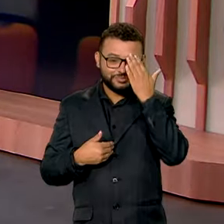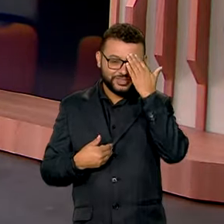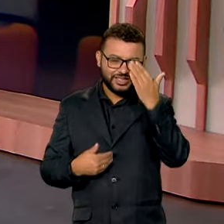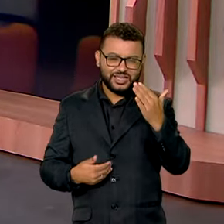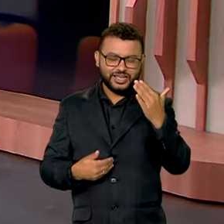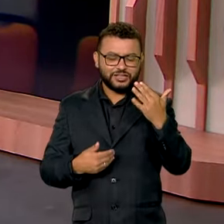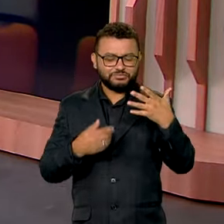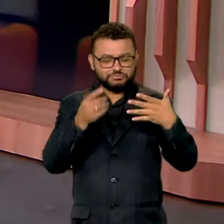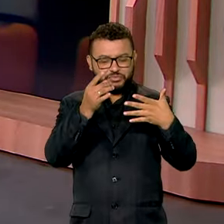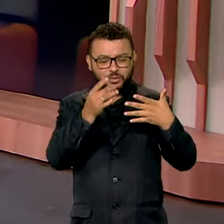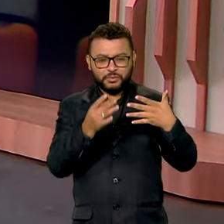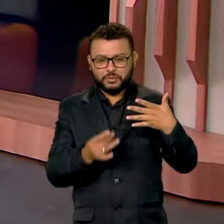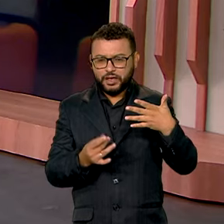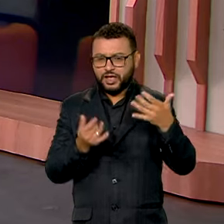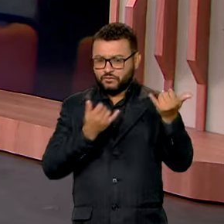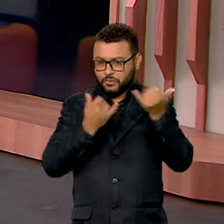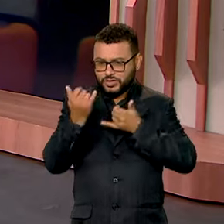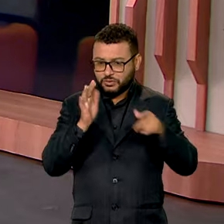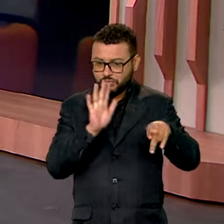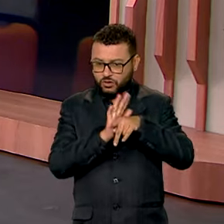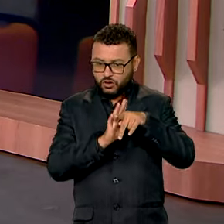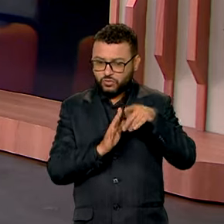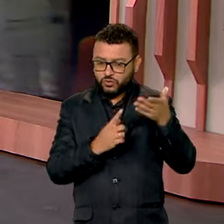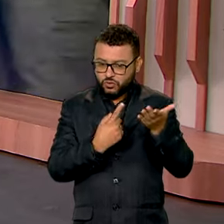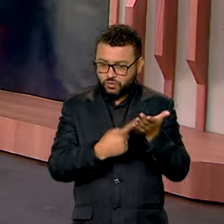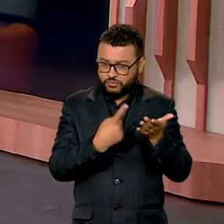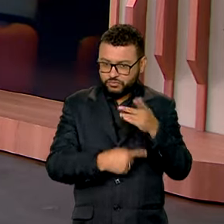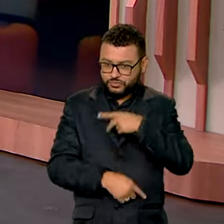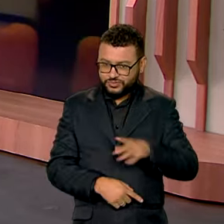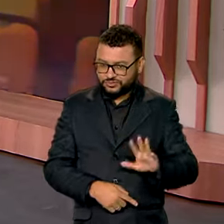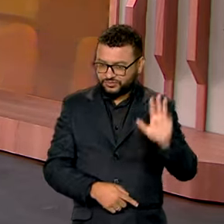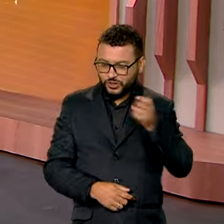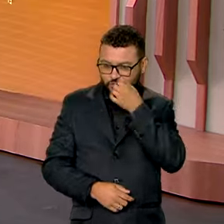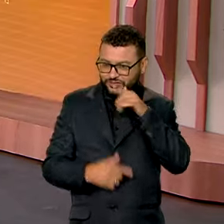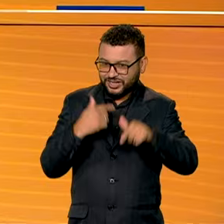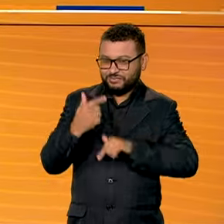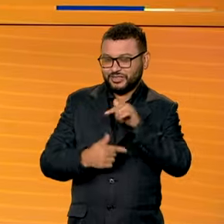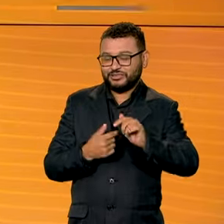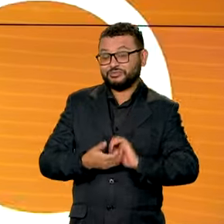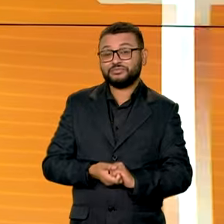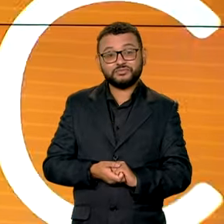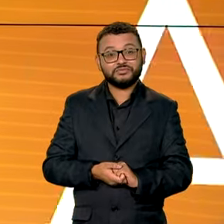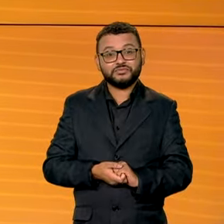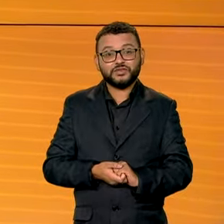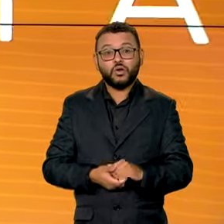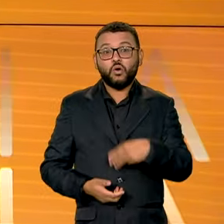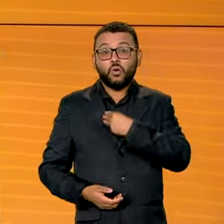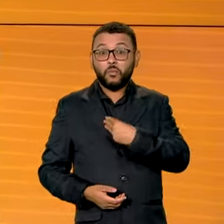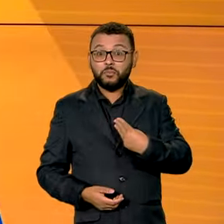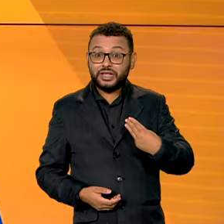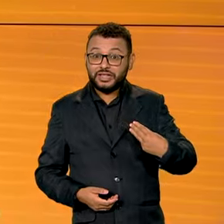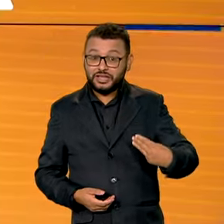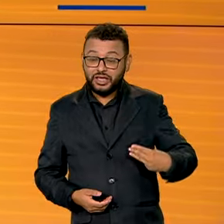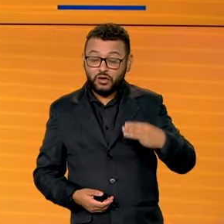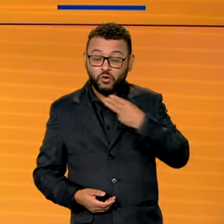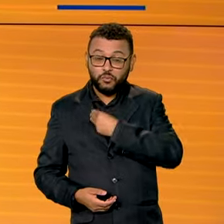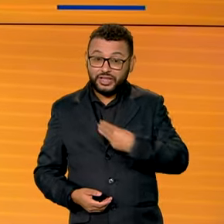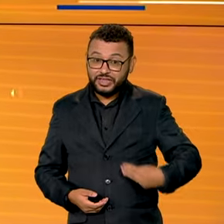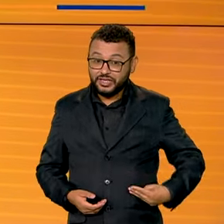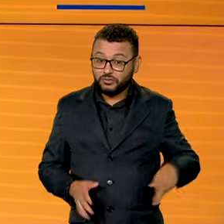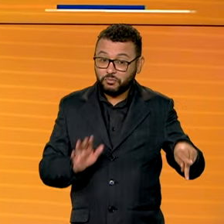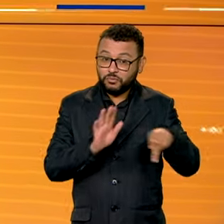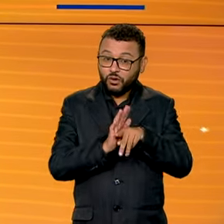pelas atualizações aí da agenda do presidente Lula. Bom trabalho para você. O ministro do Desenvolvimento